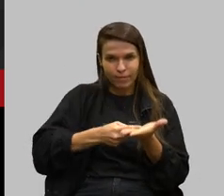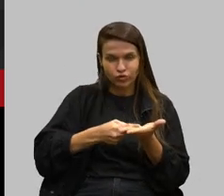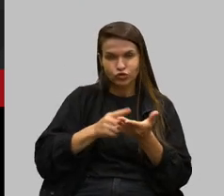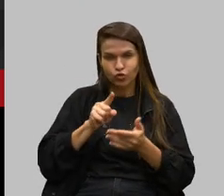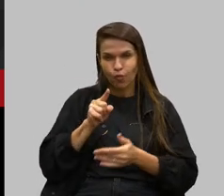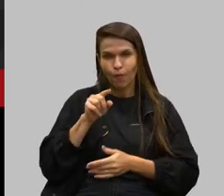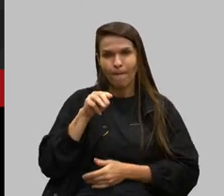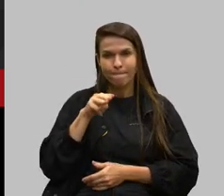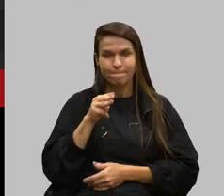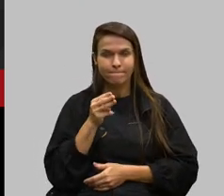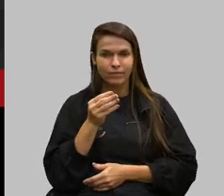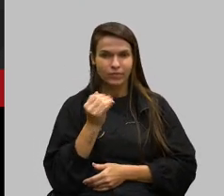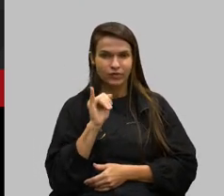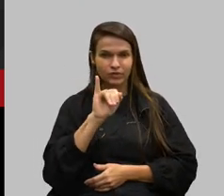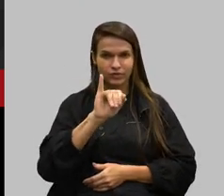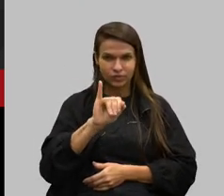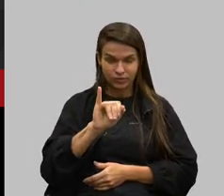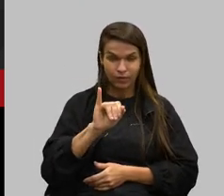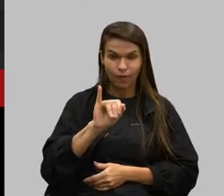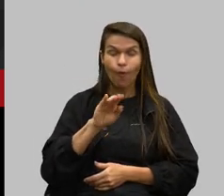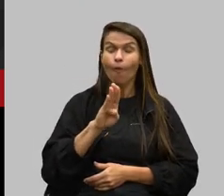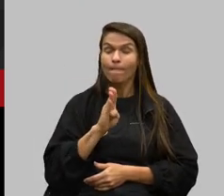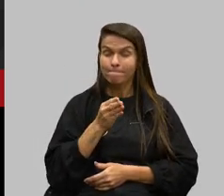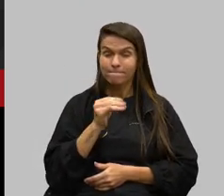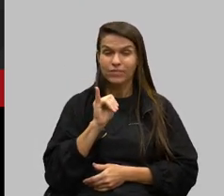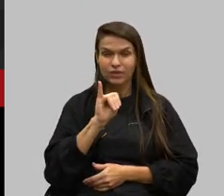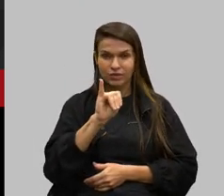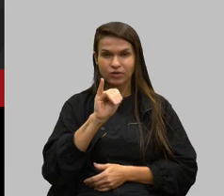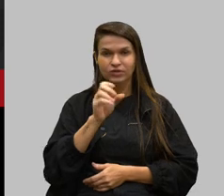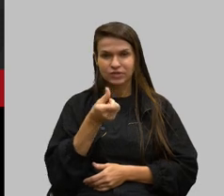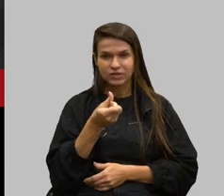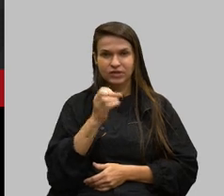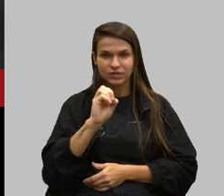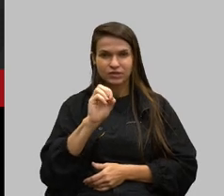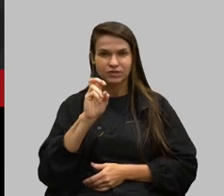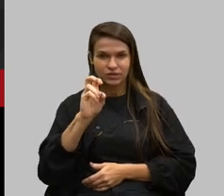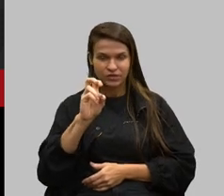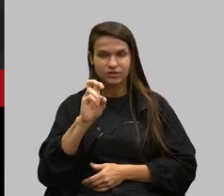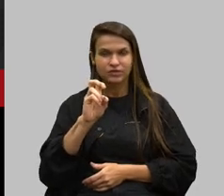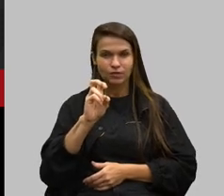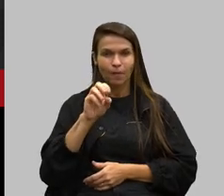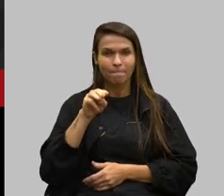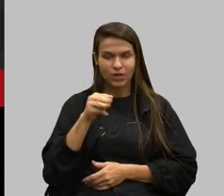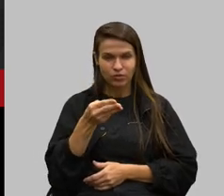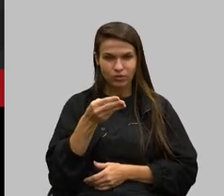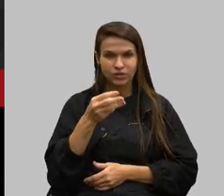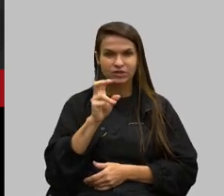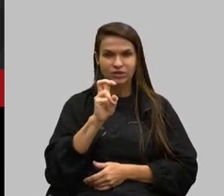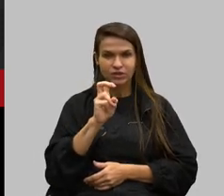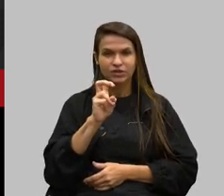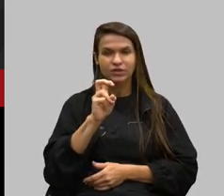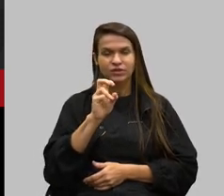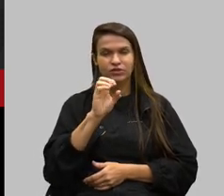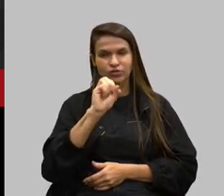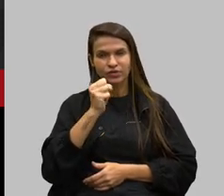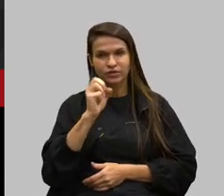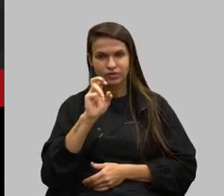Milão 605 de 1 bilão 605 milhões 580